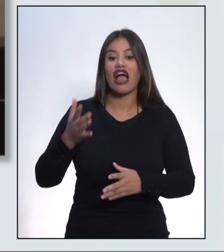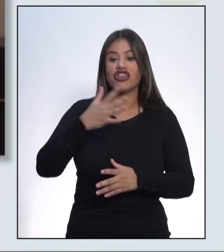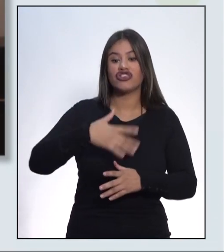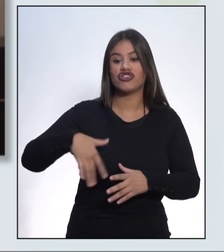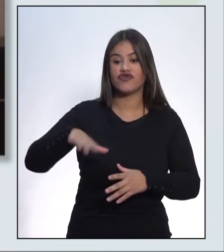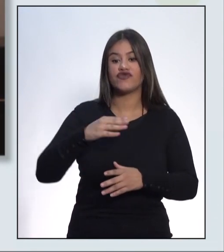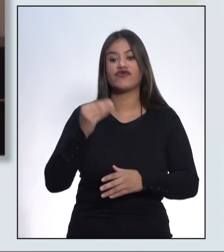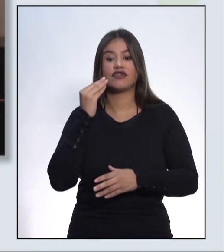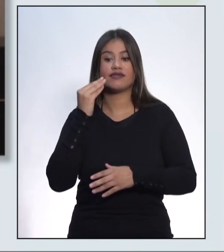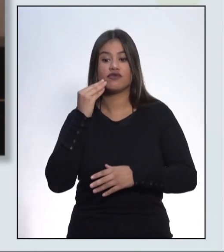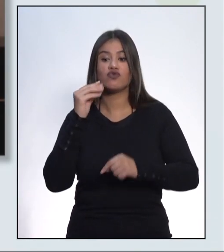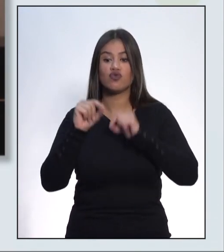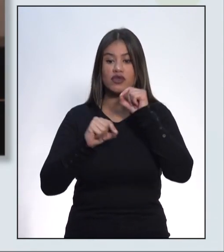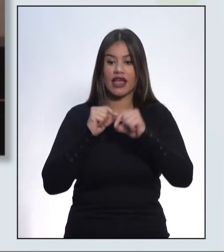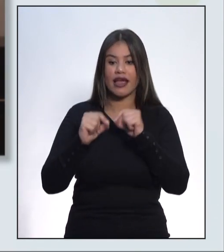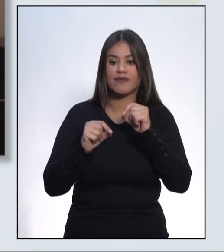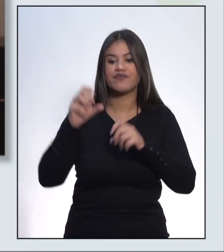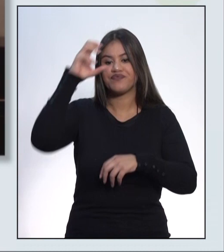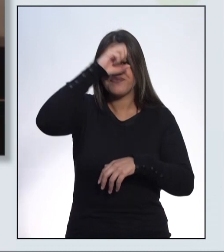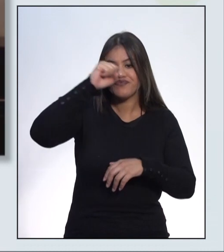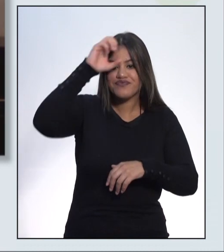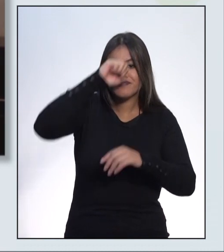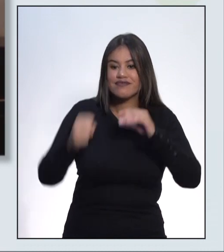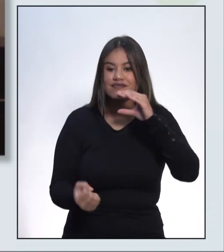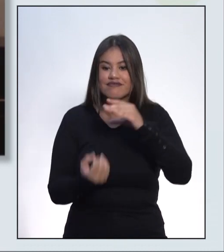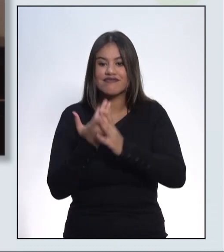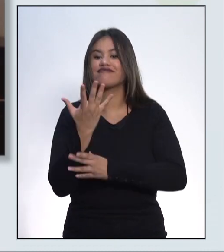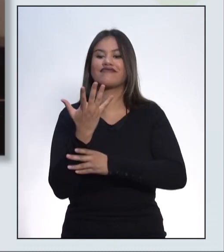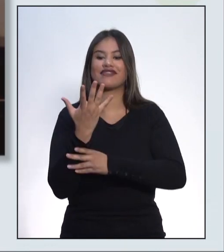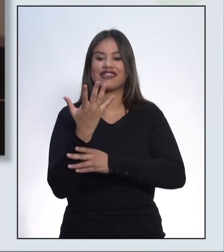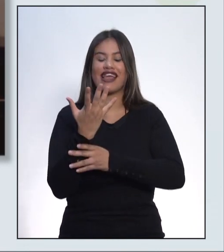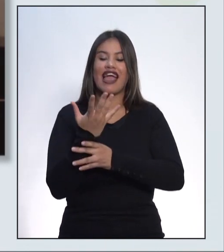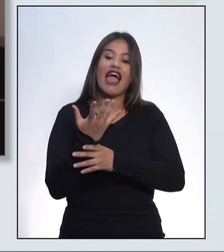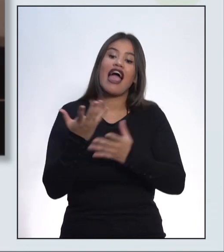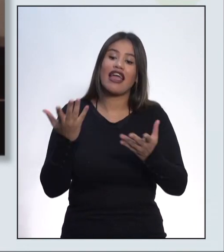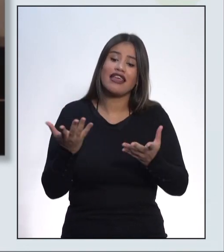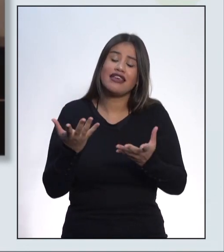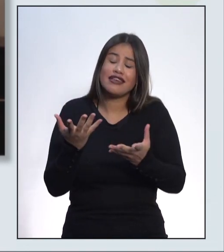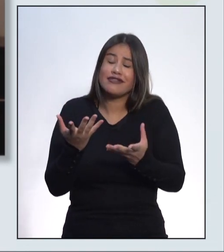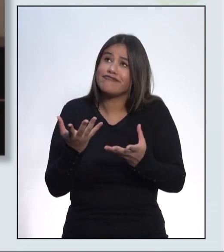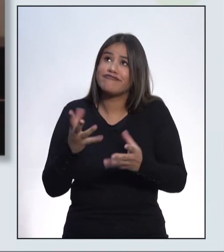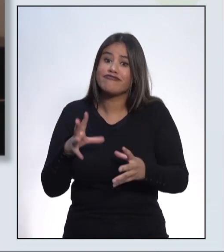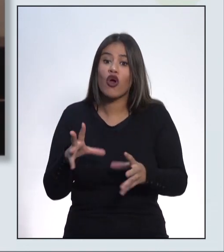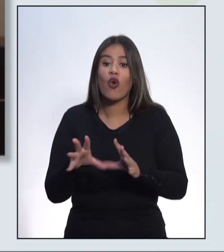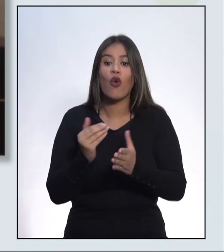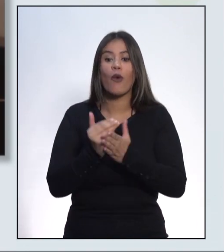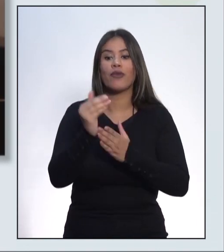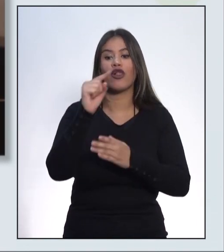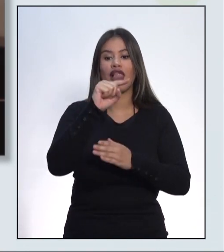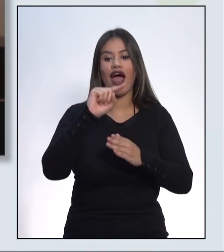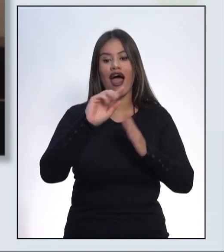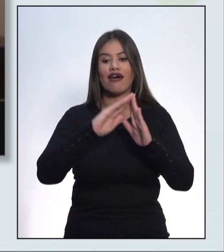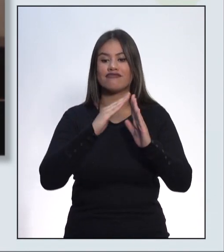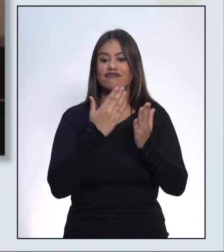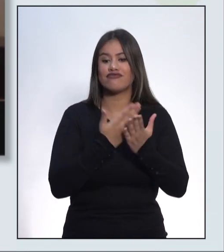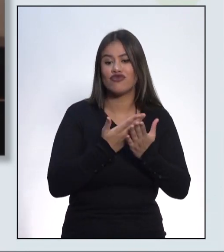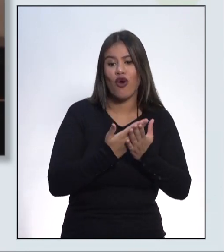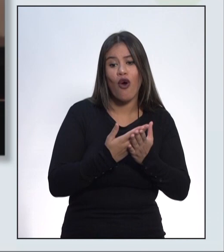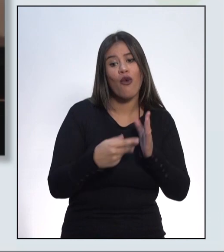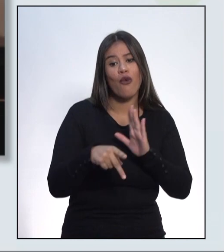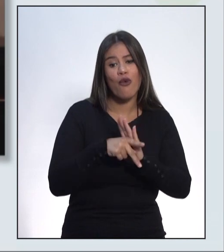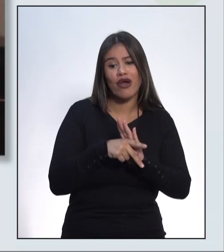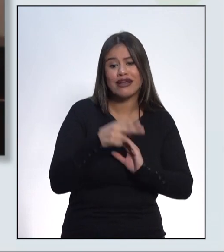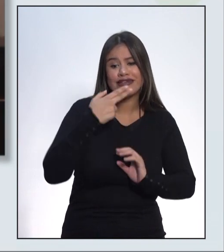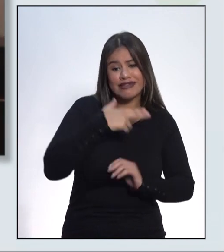aprendizagem criativa, que é inspirada no que acontece nos jardins de infância. Essa abordagem, ela traz